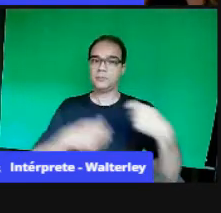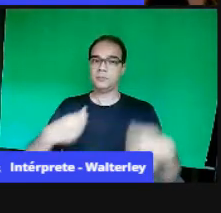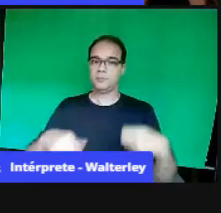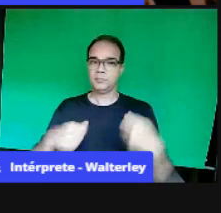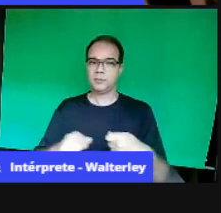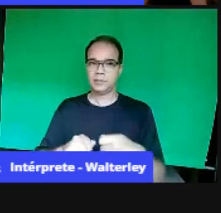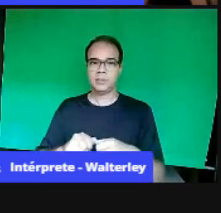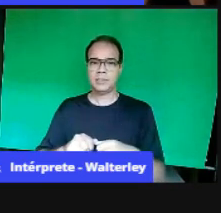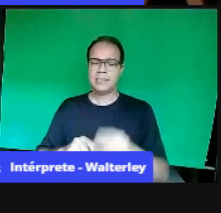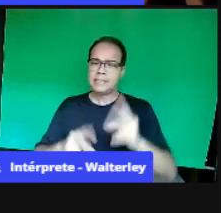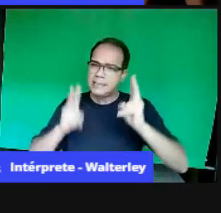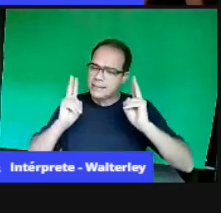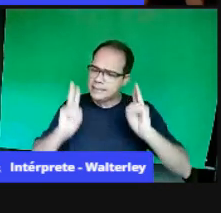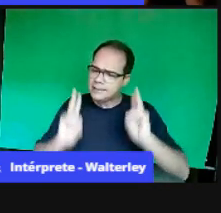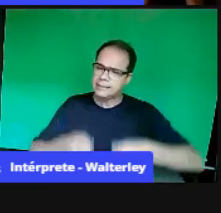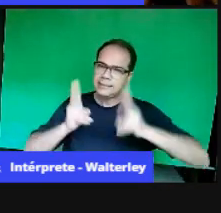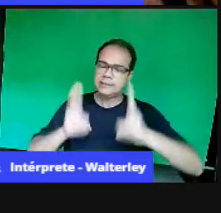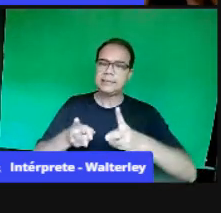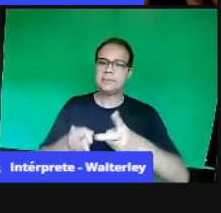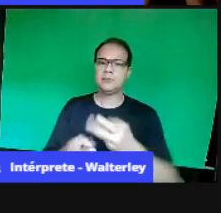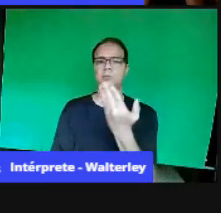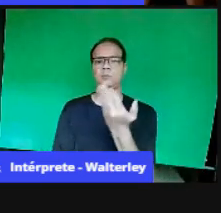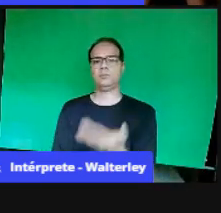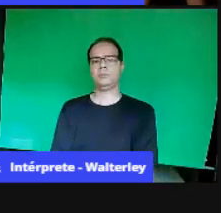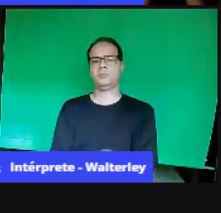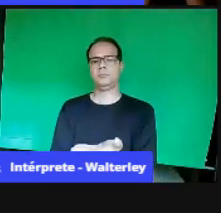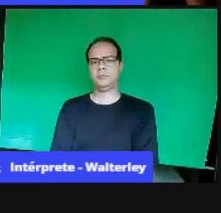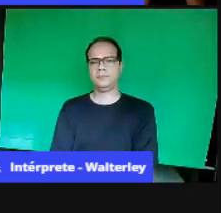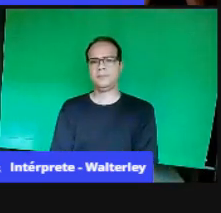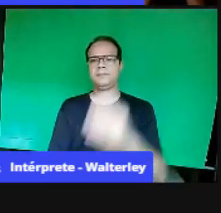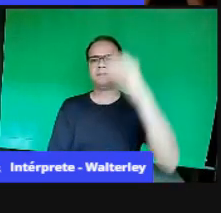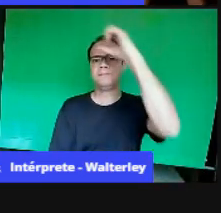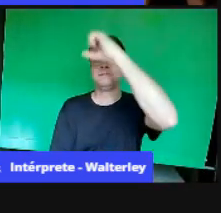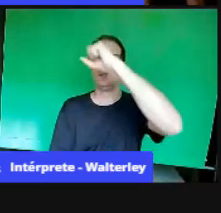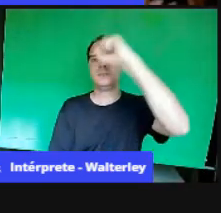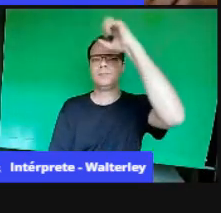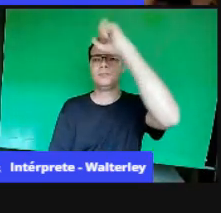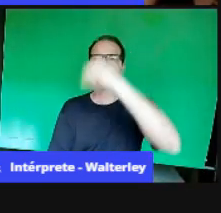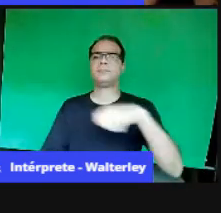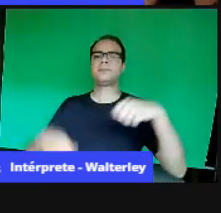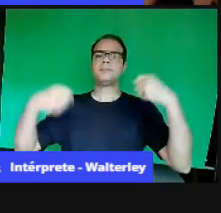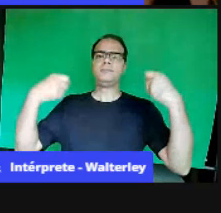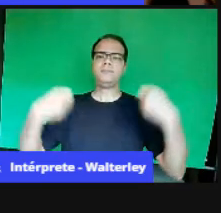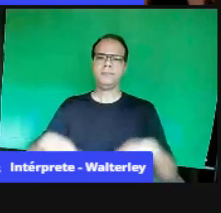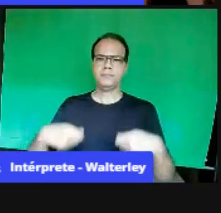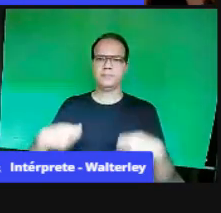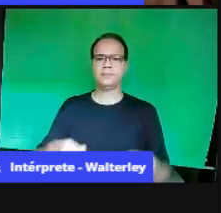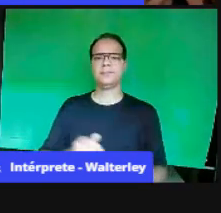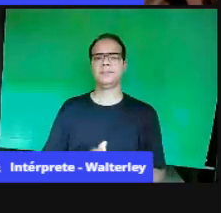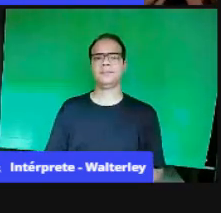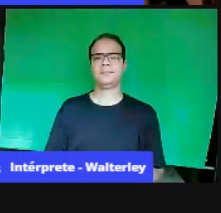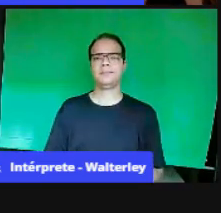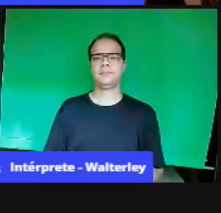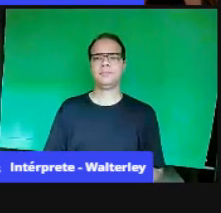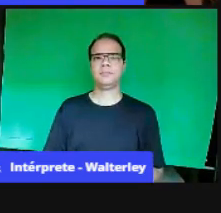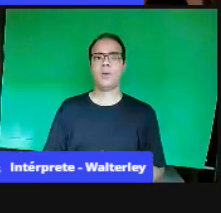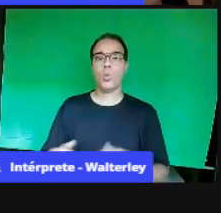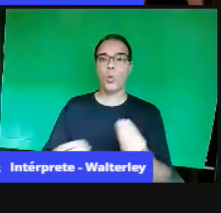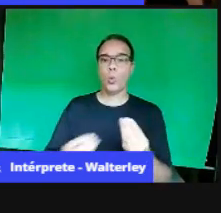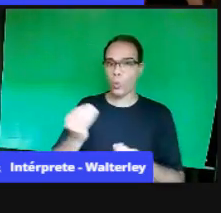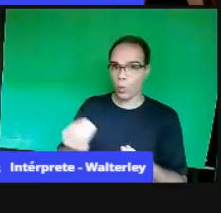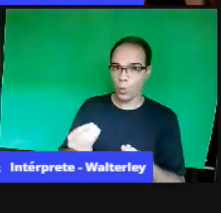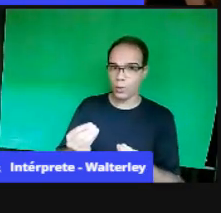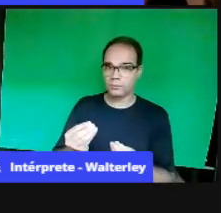constantemente. Uma outra situação que a gente salienta sempre, se essa sondagem for